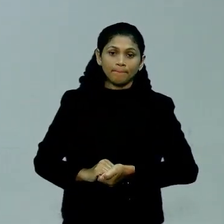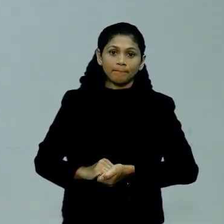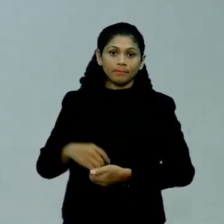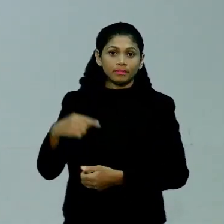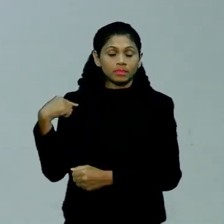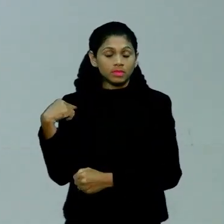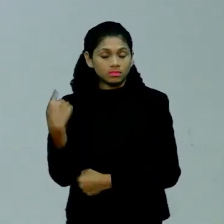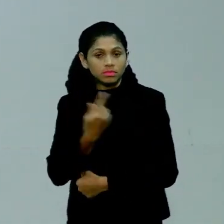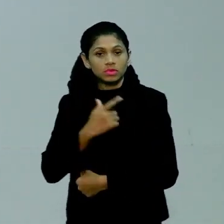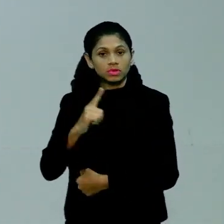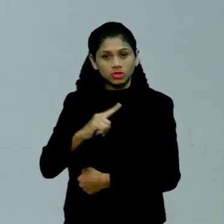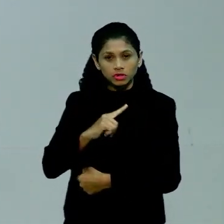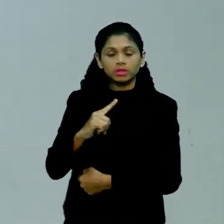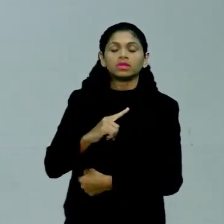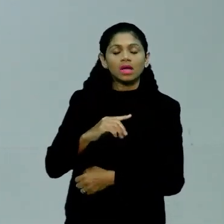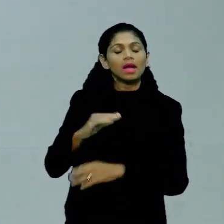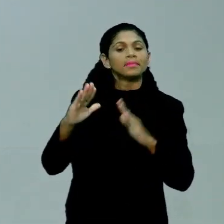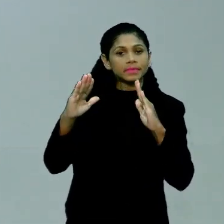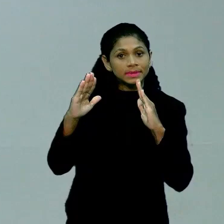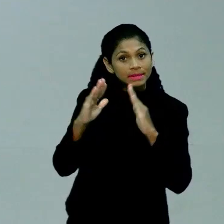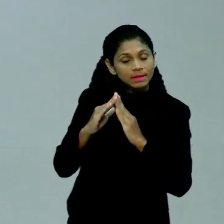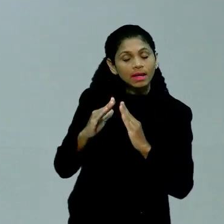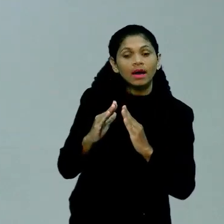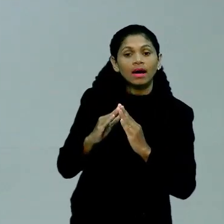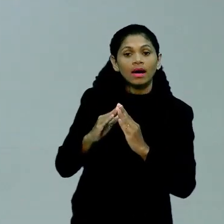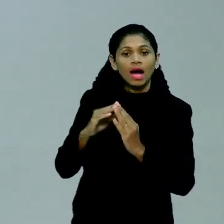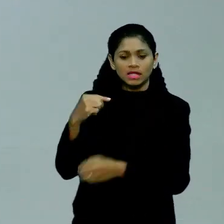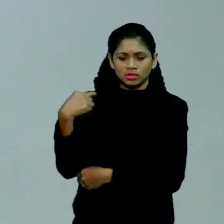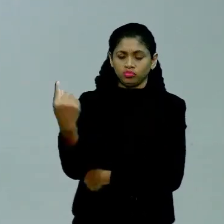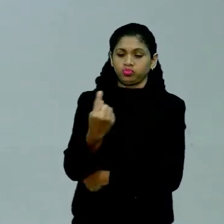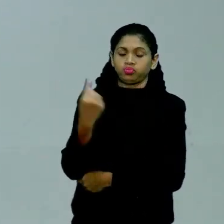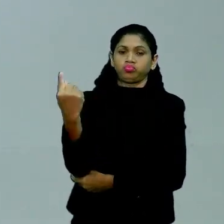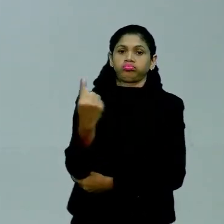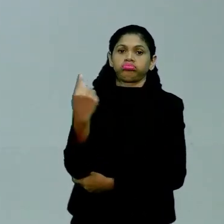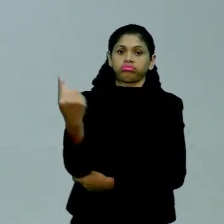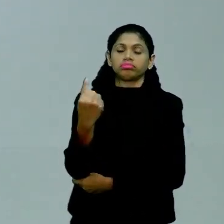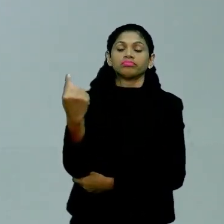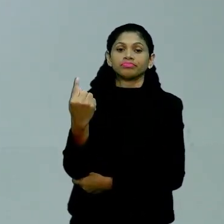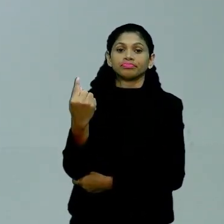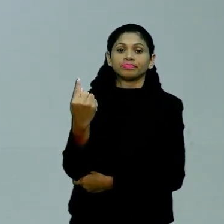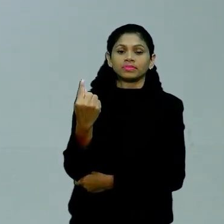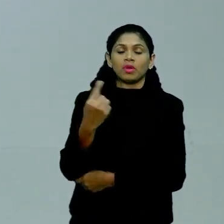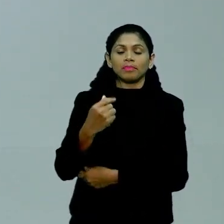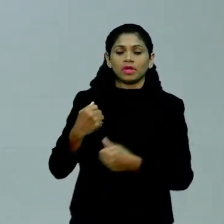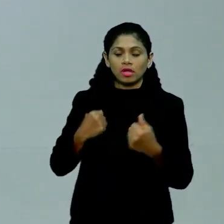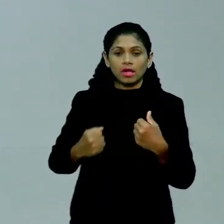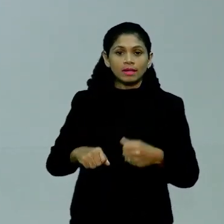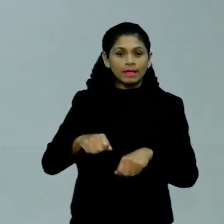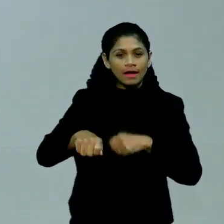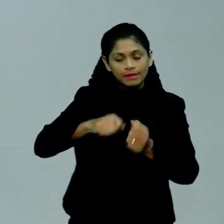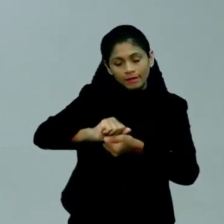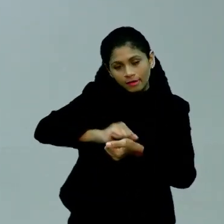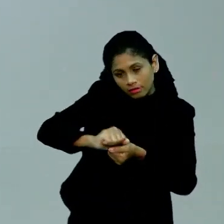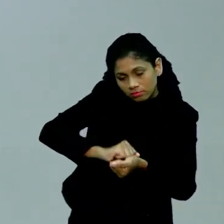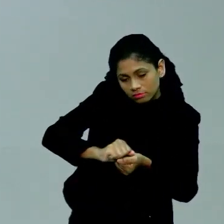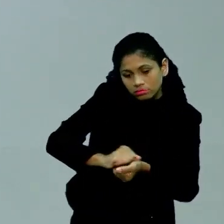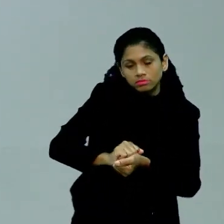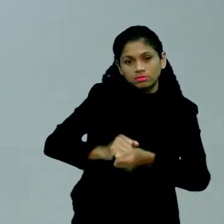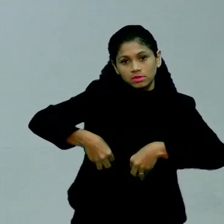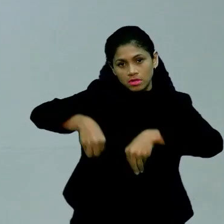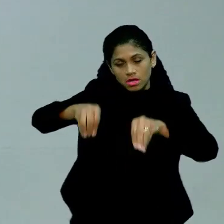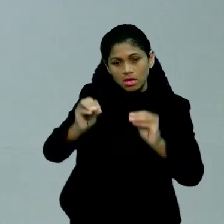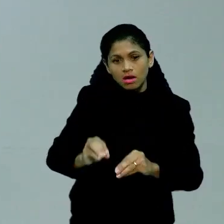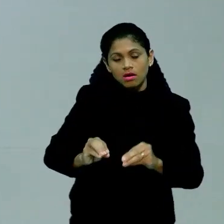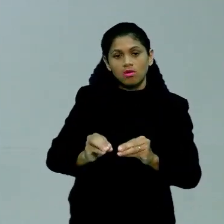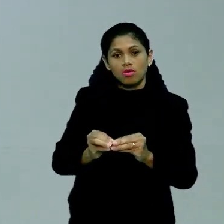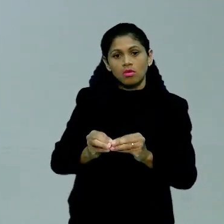em casa centrífugas. E qual é a missão de uma centrífuga? Lava-se a roupa, coloca na centrífuga a roupa